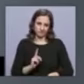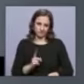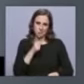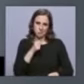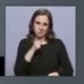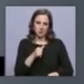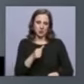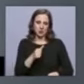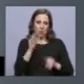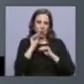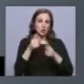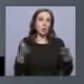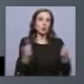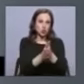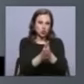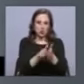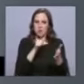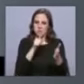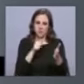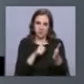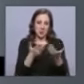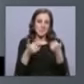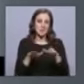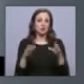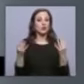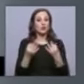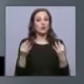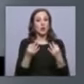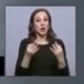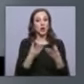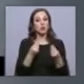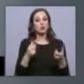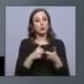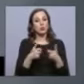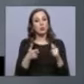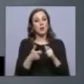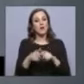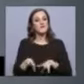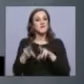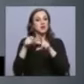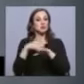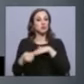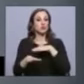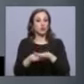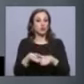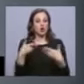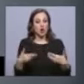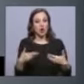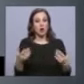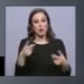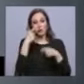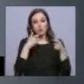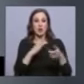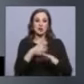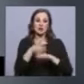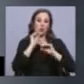educação para todos nas críticas apesar de vários contratempos de ahvaz com seus sites para cada vez mais pessoas tenham acesso